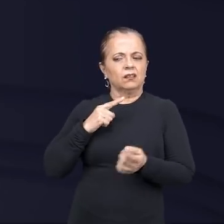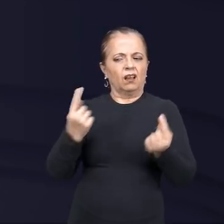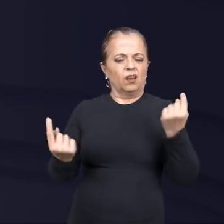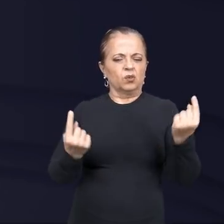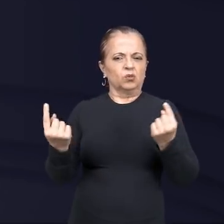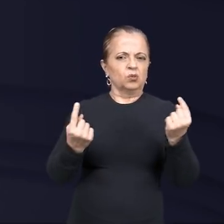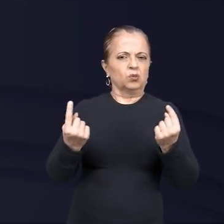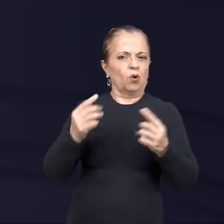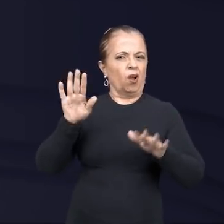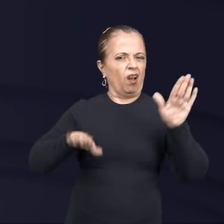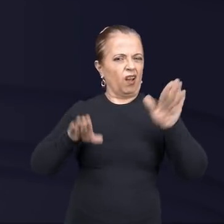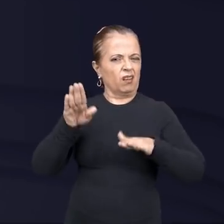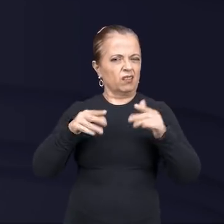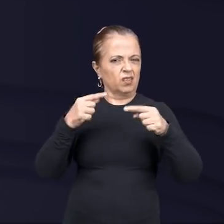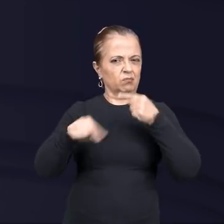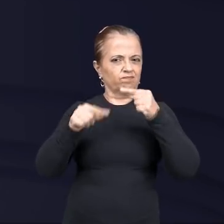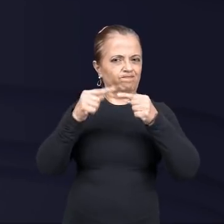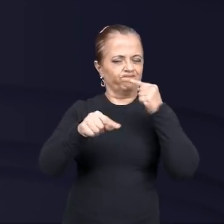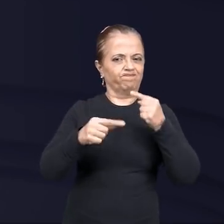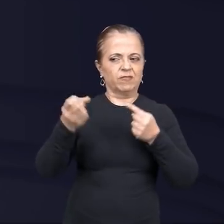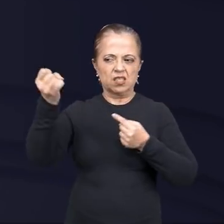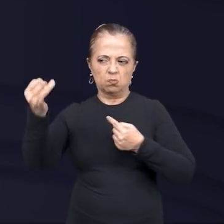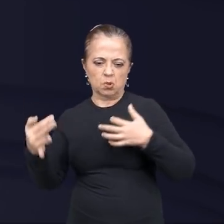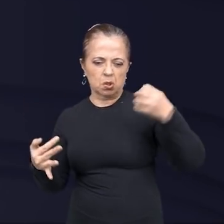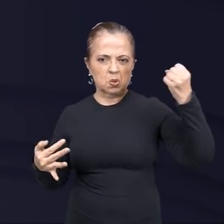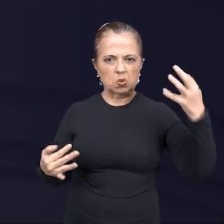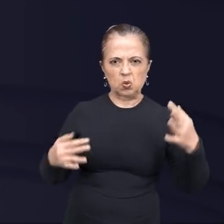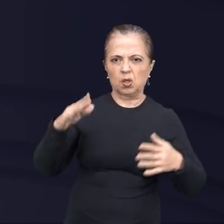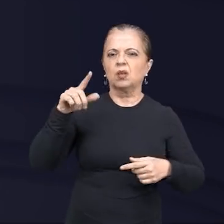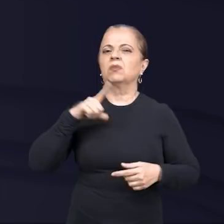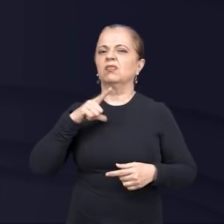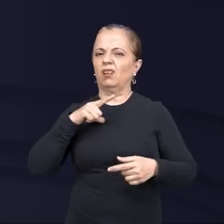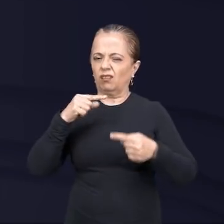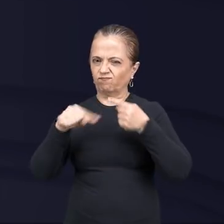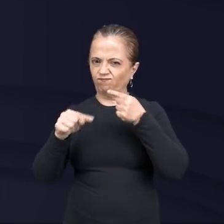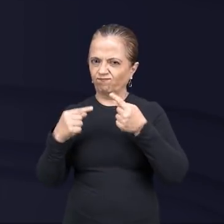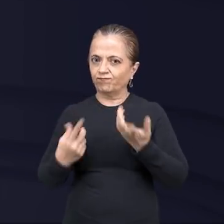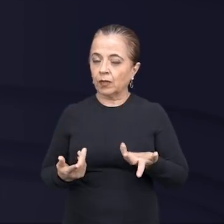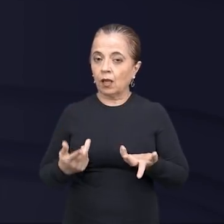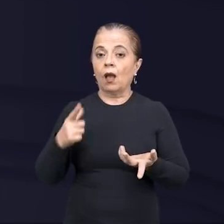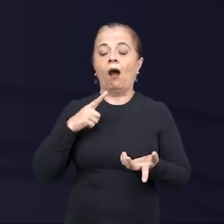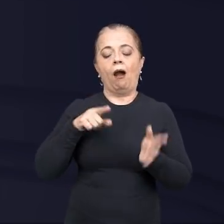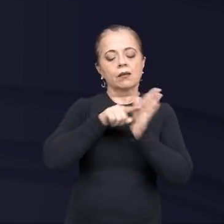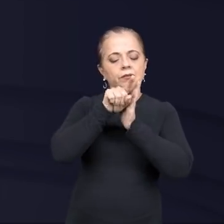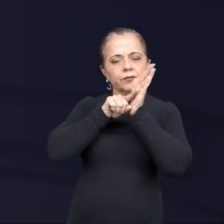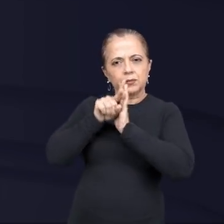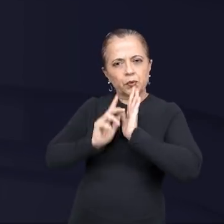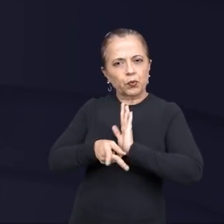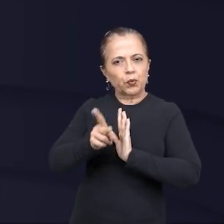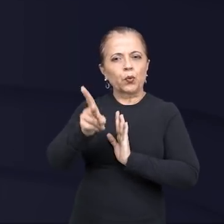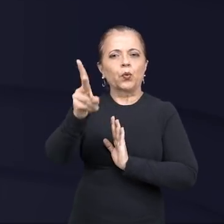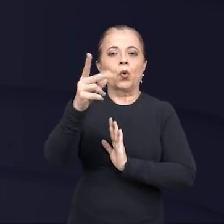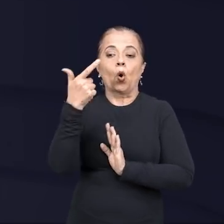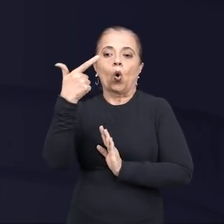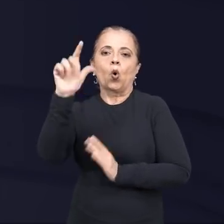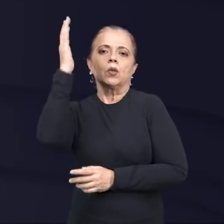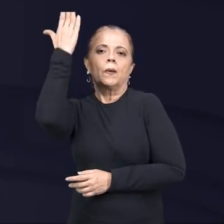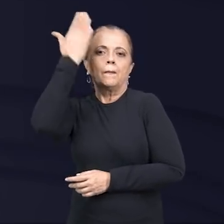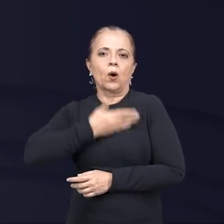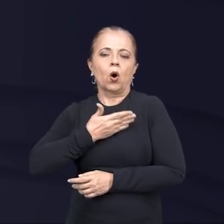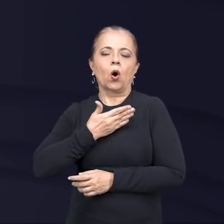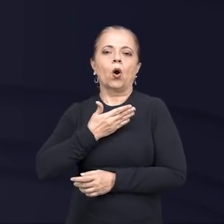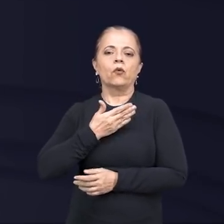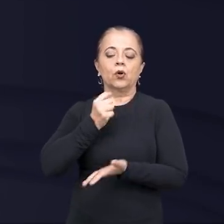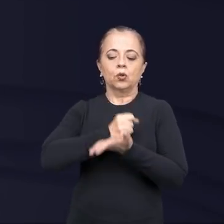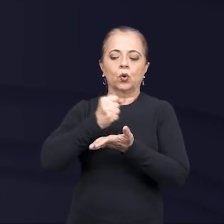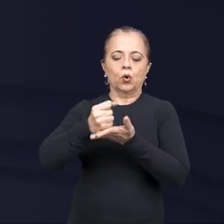pequenas contradições, e a investigação segue o seu curso, né, com outras